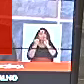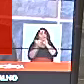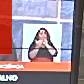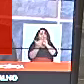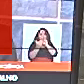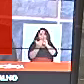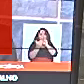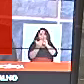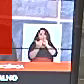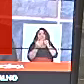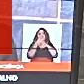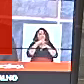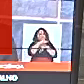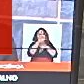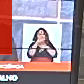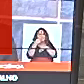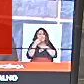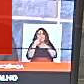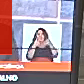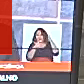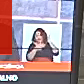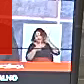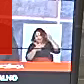Primeiro, quando você